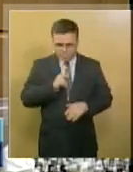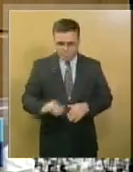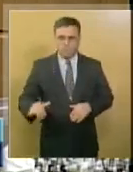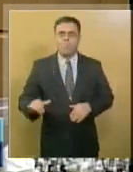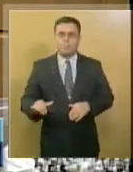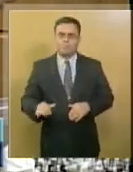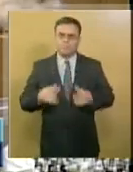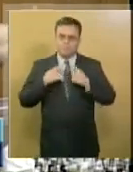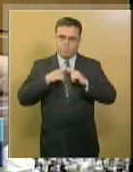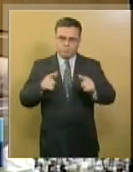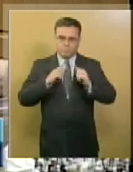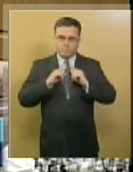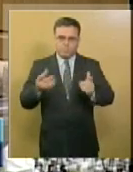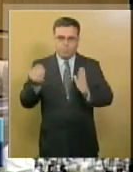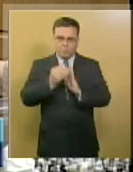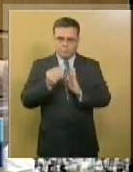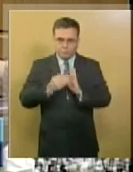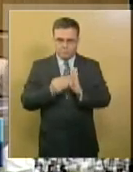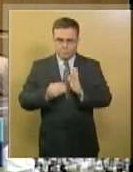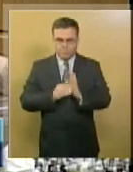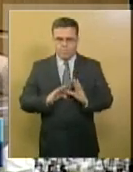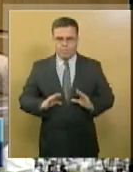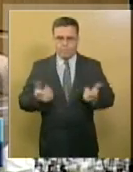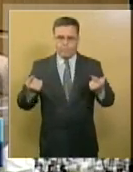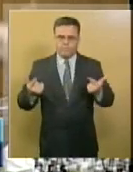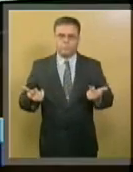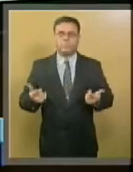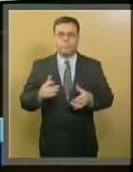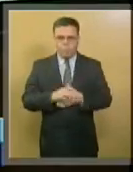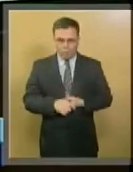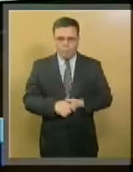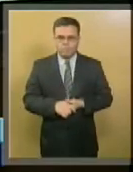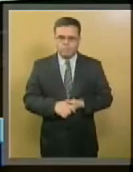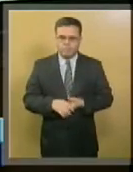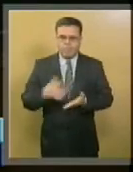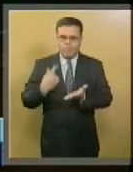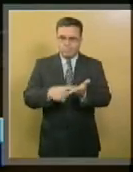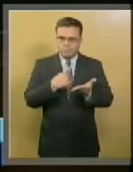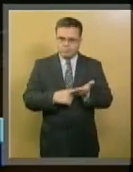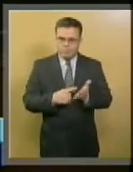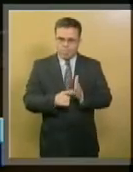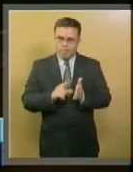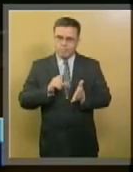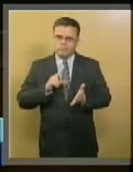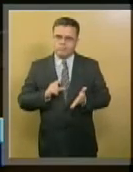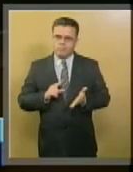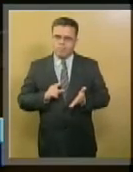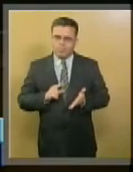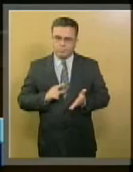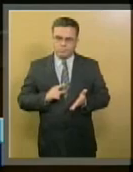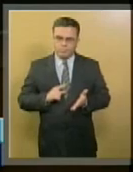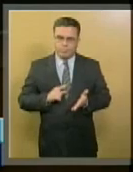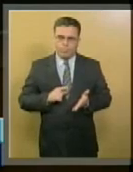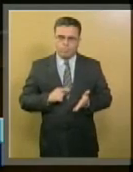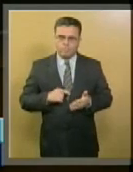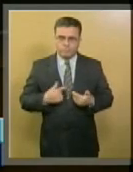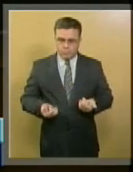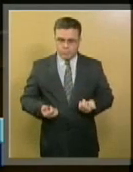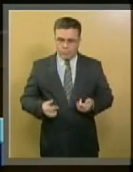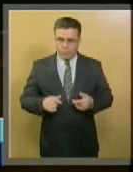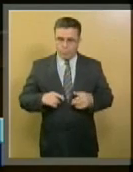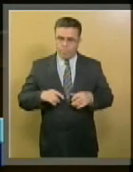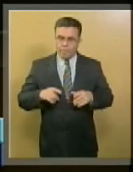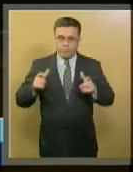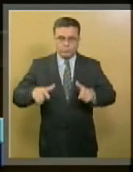é óbvio que ele cria a delegacia eletrônica. O plantão, voltando, delegacia eletrônica, o plantão